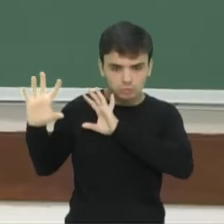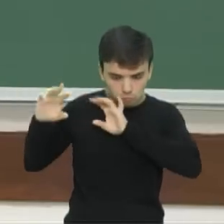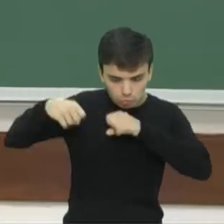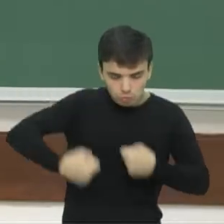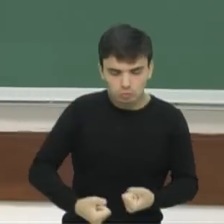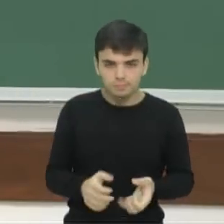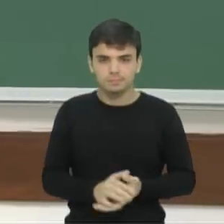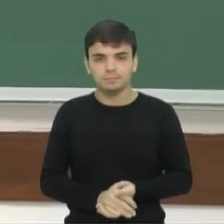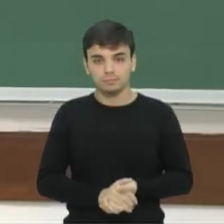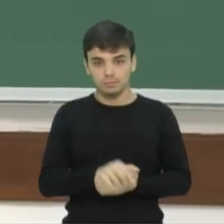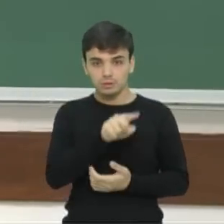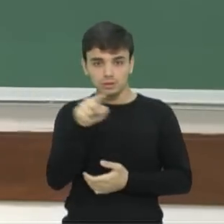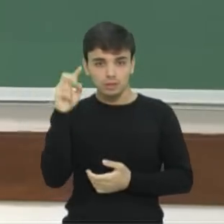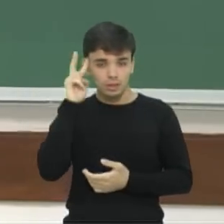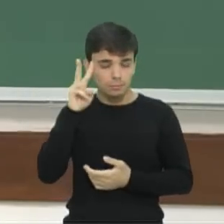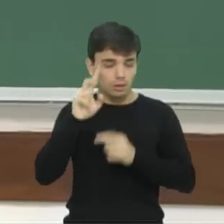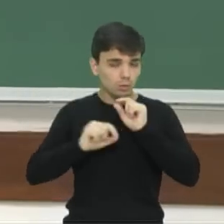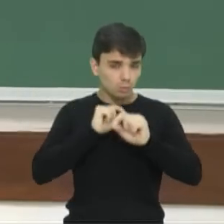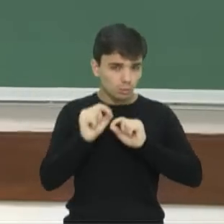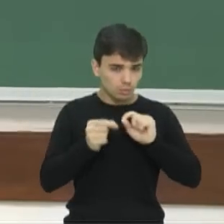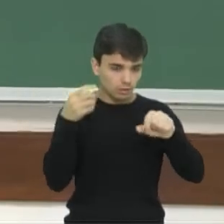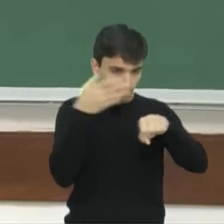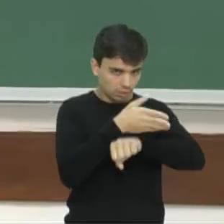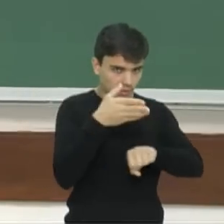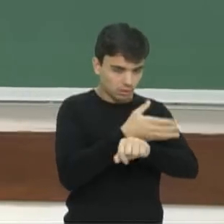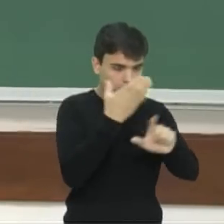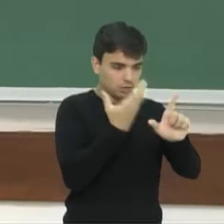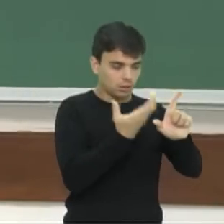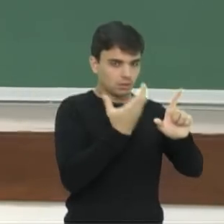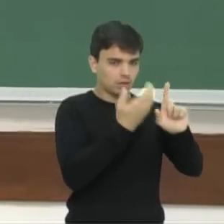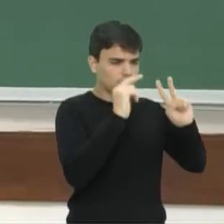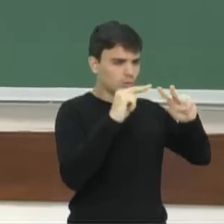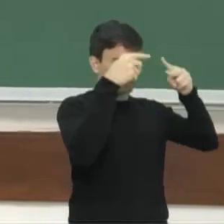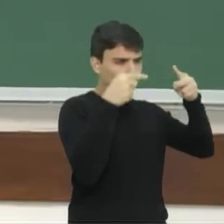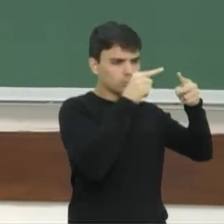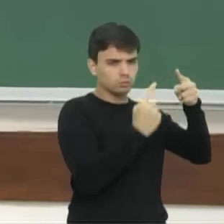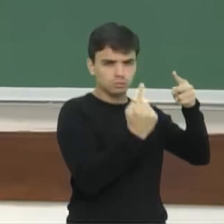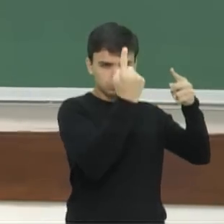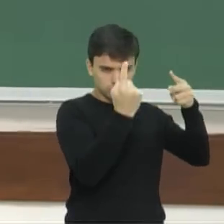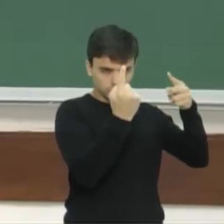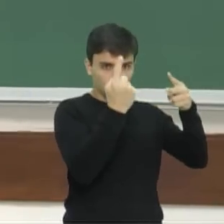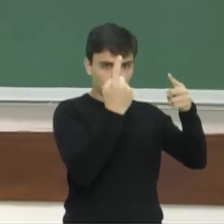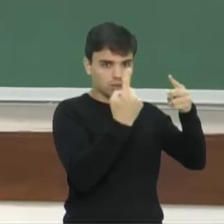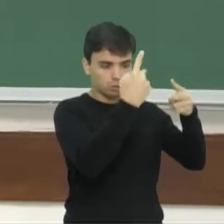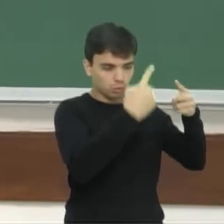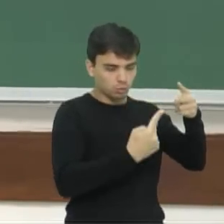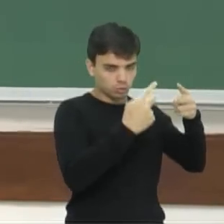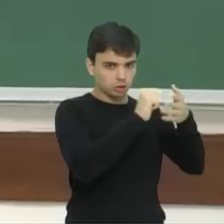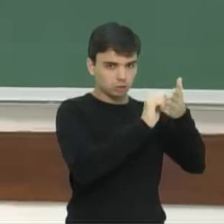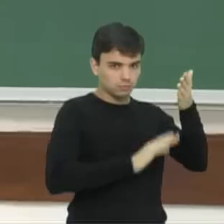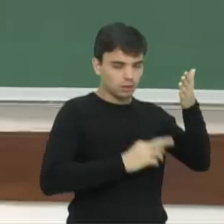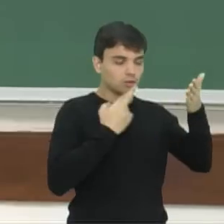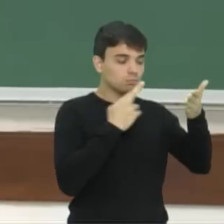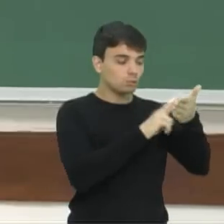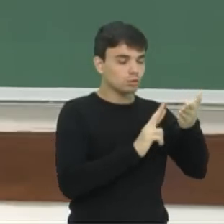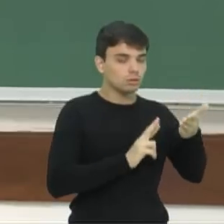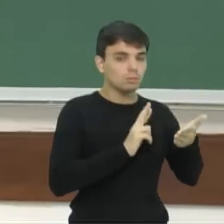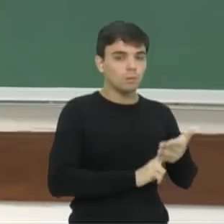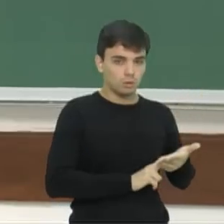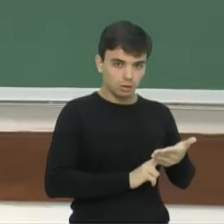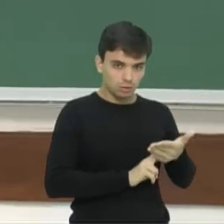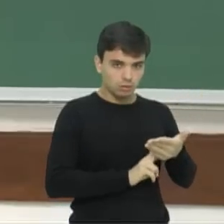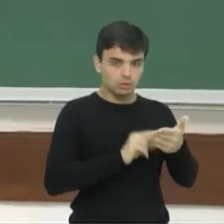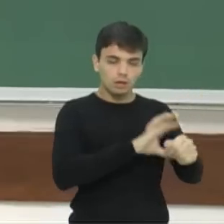lembro vocês o quê? De realizar as atividades lá no Classroom. Clica lá no primeiro link, são 2 exercícios. Realizou esses exercícios,